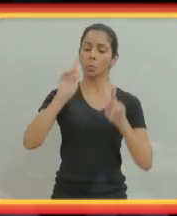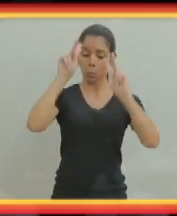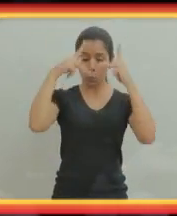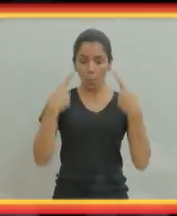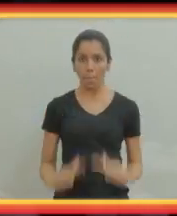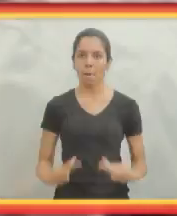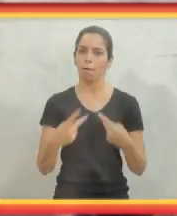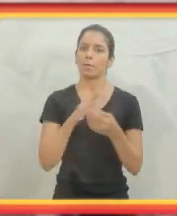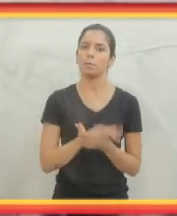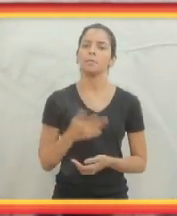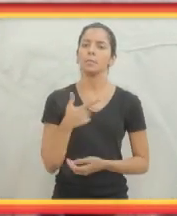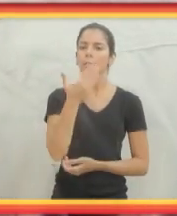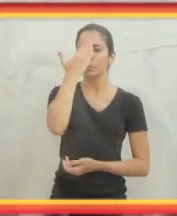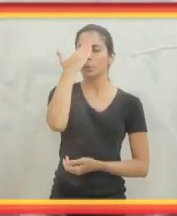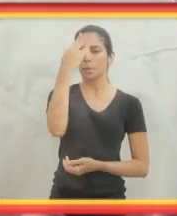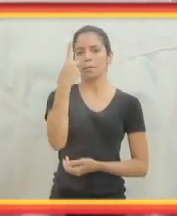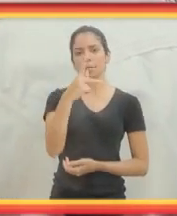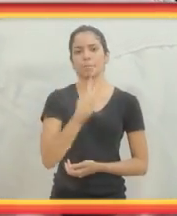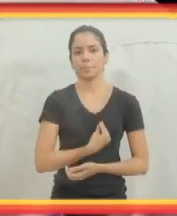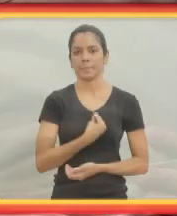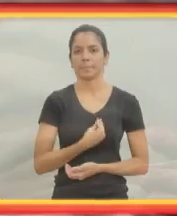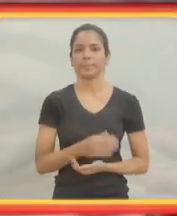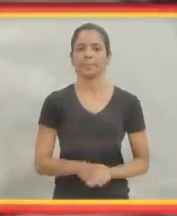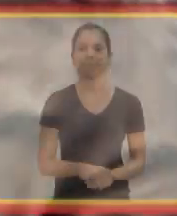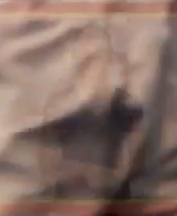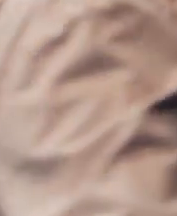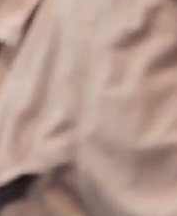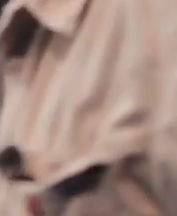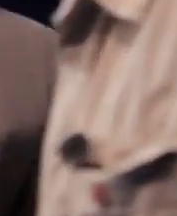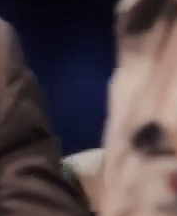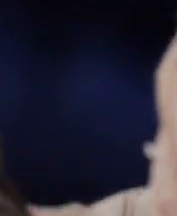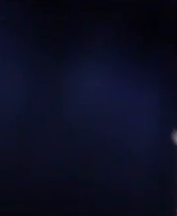pouco mais humanas. Muito obrigado pela sua presença.